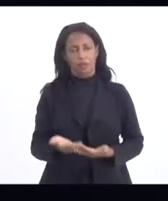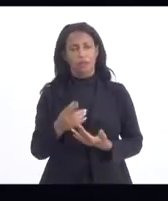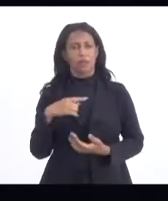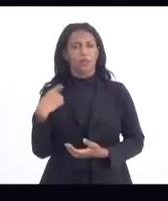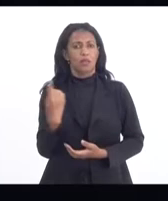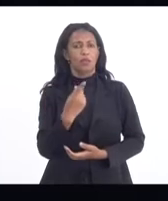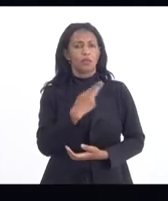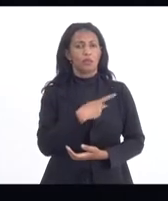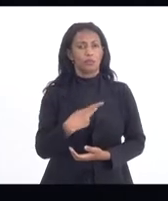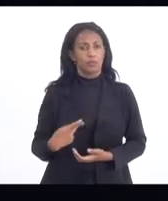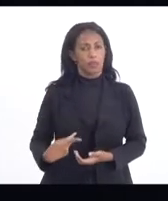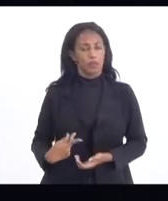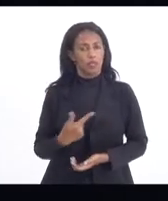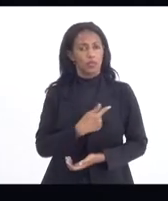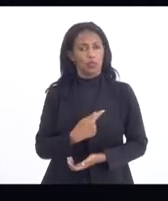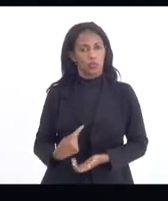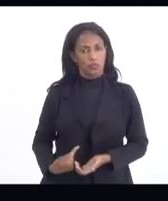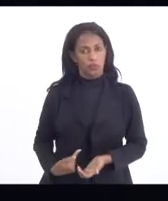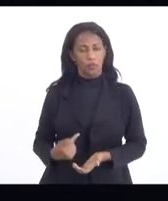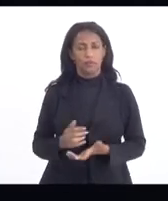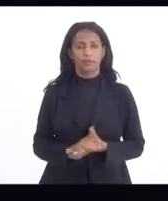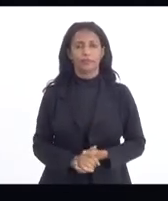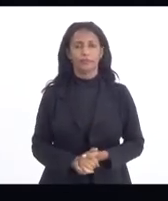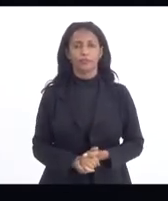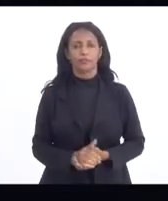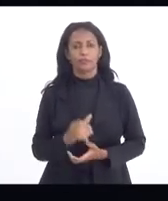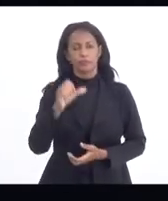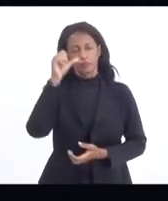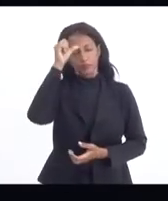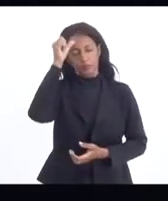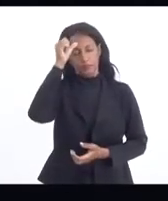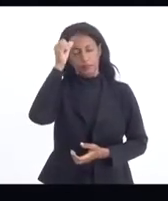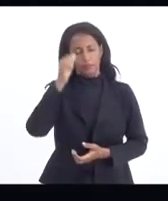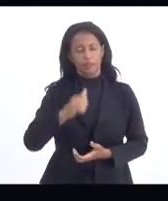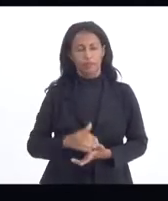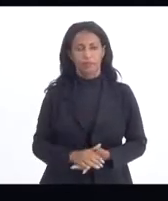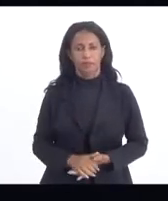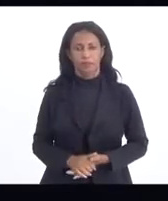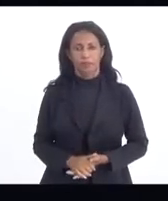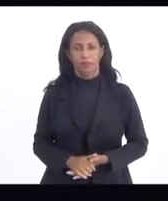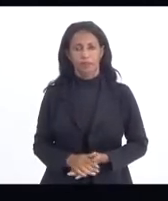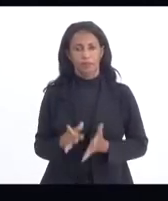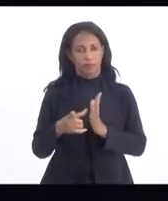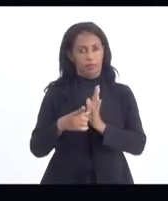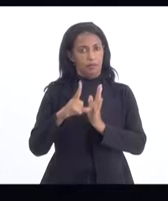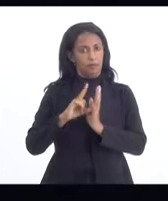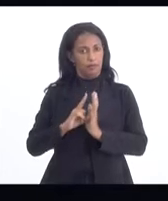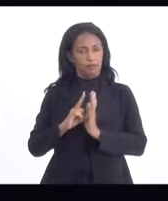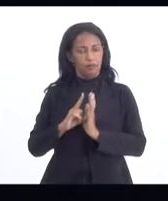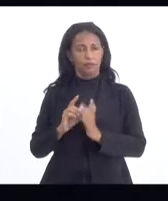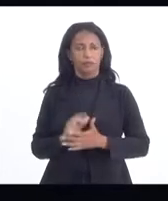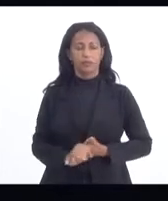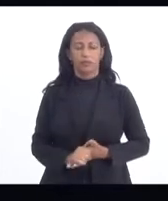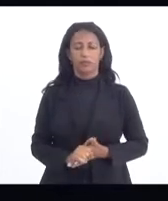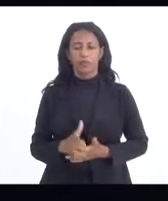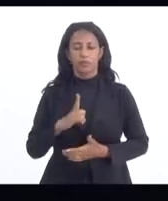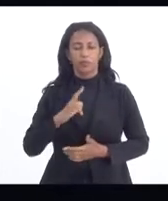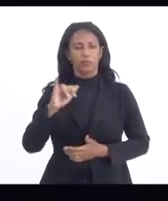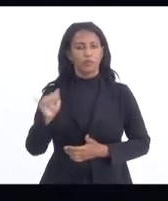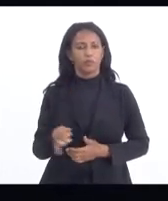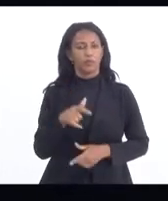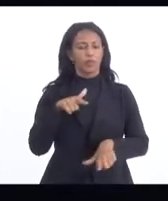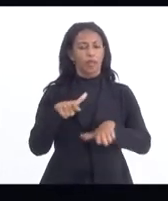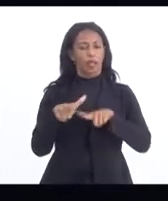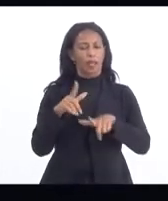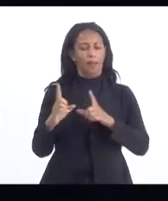nosso presidente, ao nosso governador, Cláudio Castro. Antes de nós termos a oportunidade de trabalhar mais